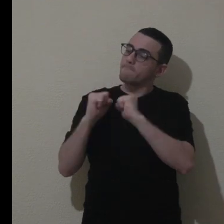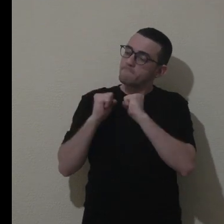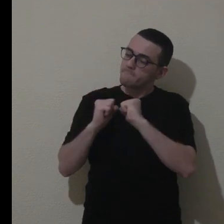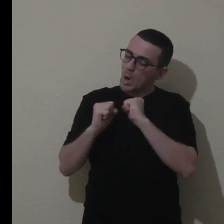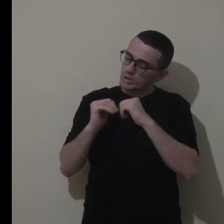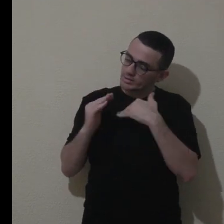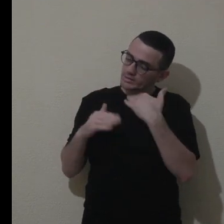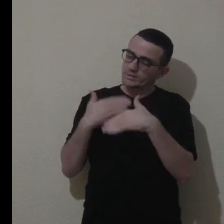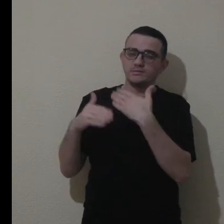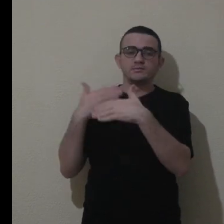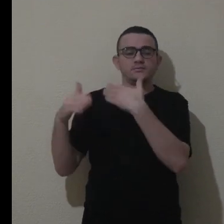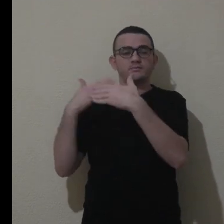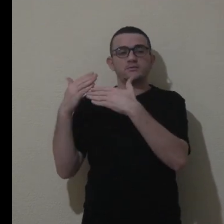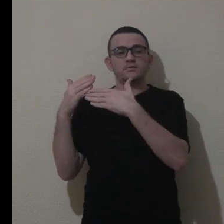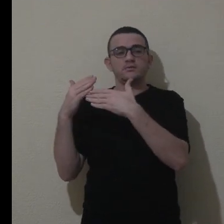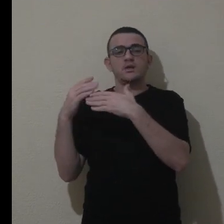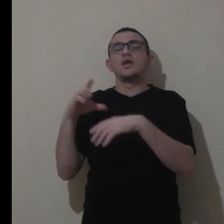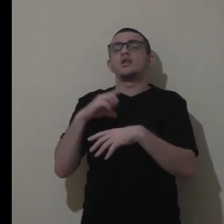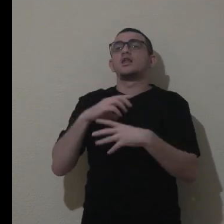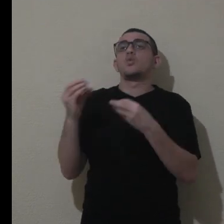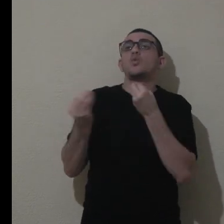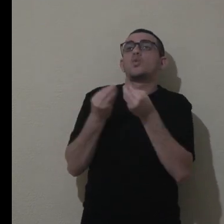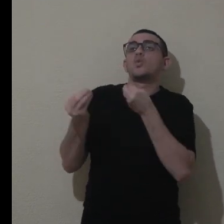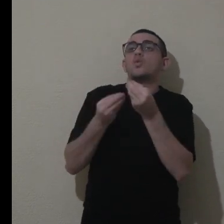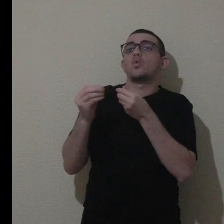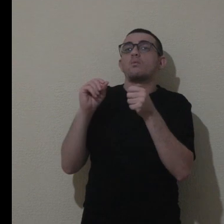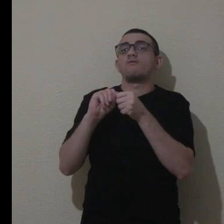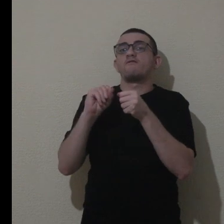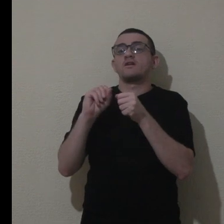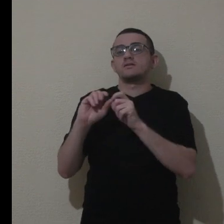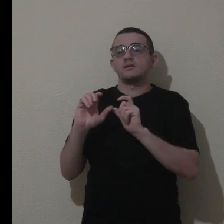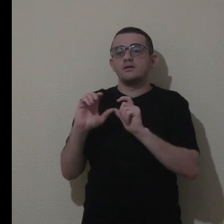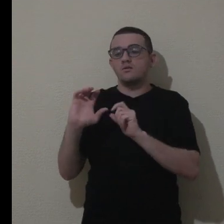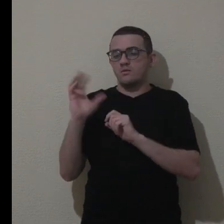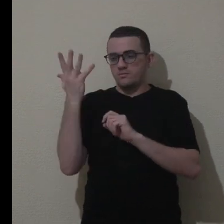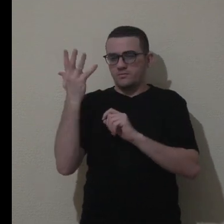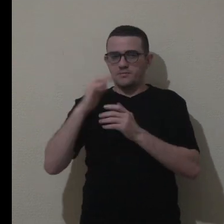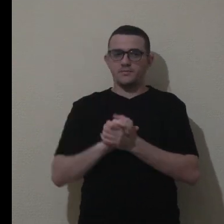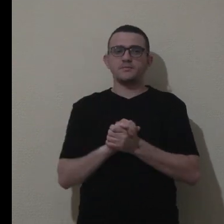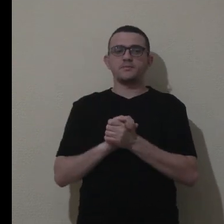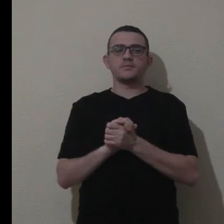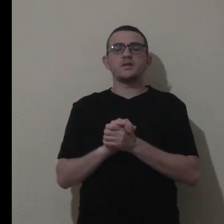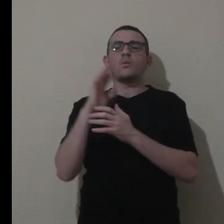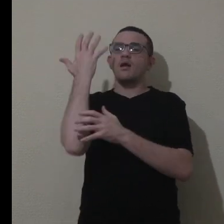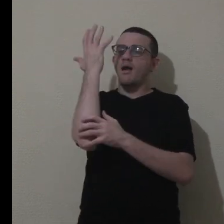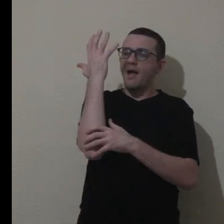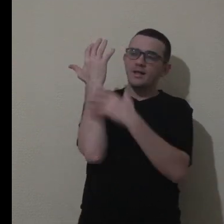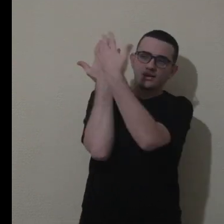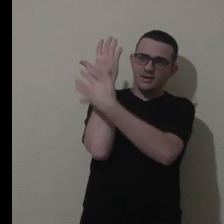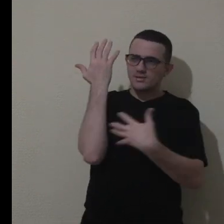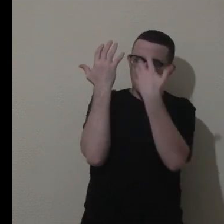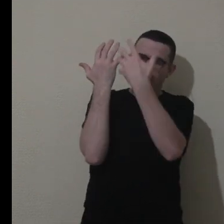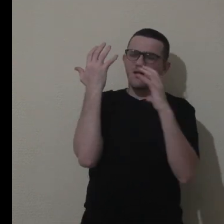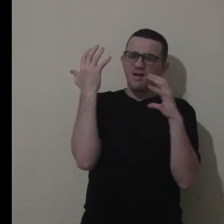ser desenvolvida, né? E tem maneiras, né, de fazer com que isso aconteça. Então, essa árvore